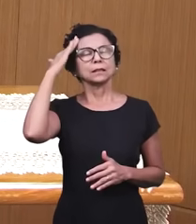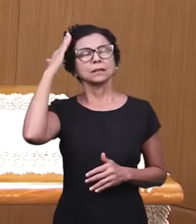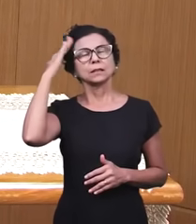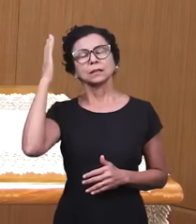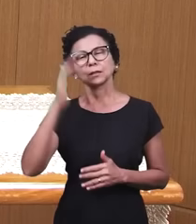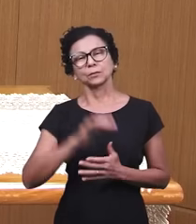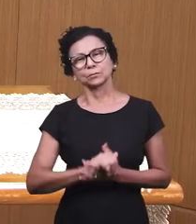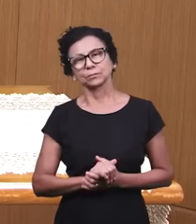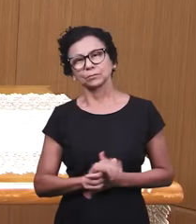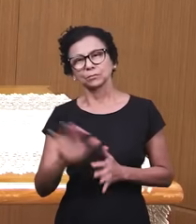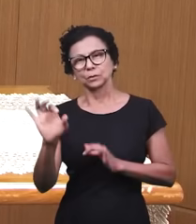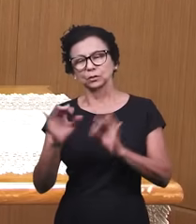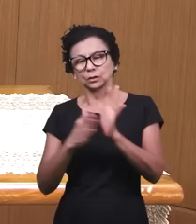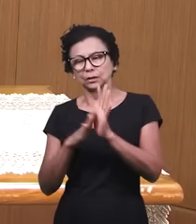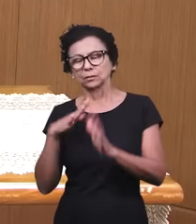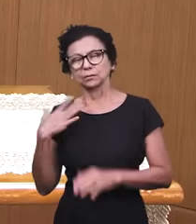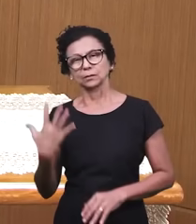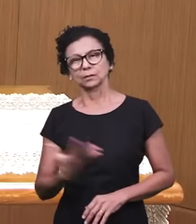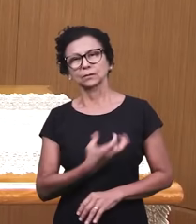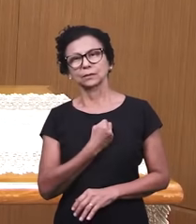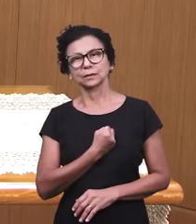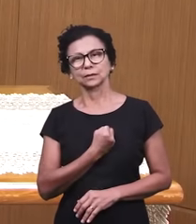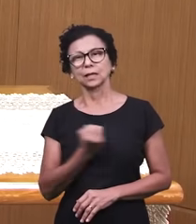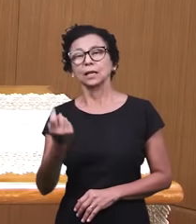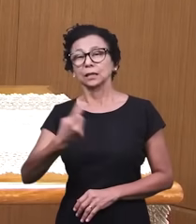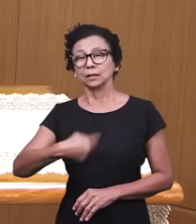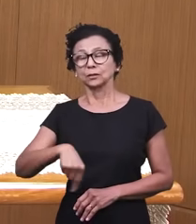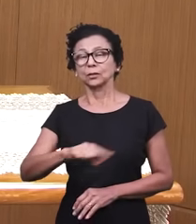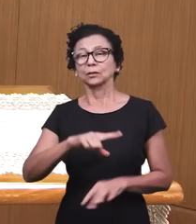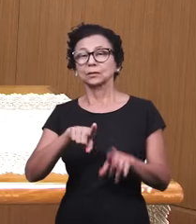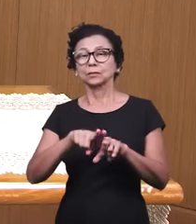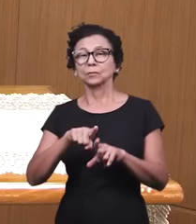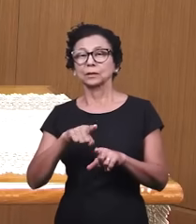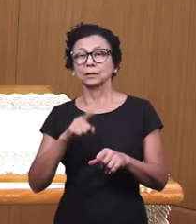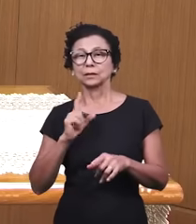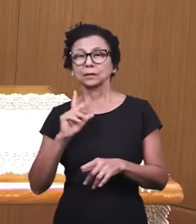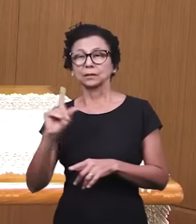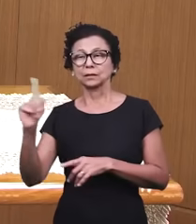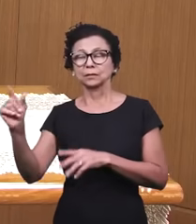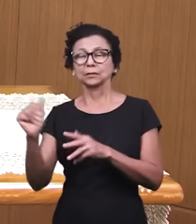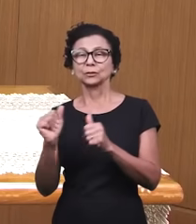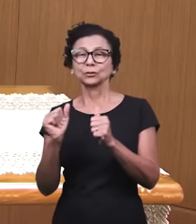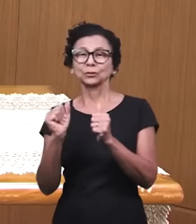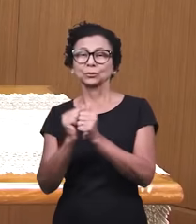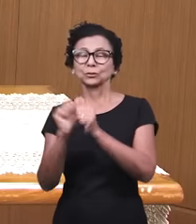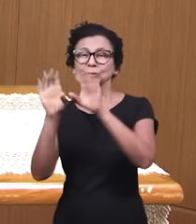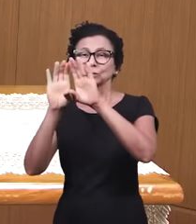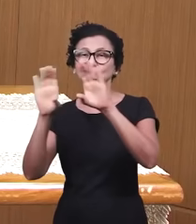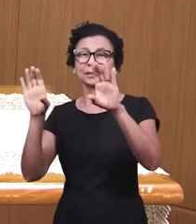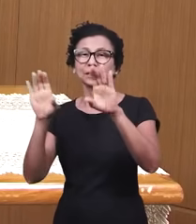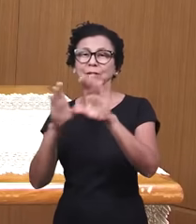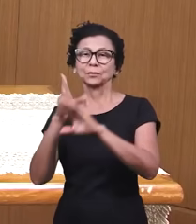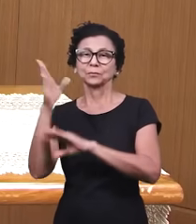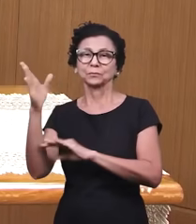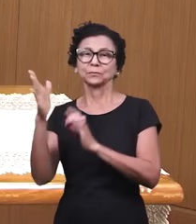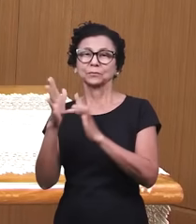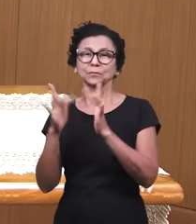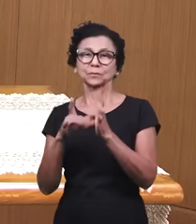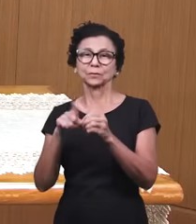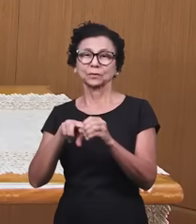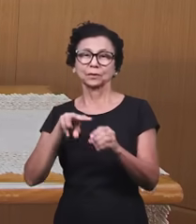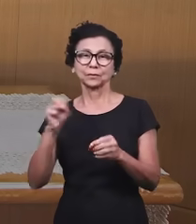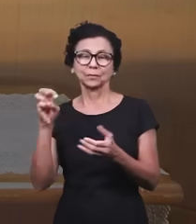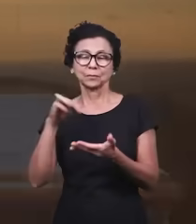todo sempre, nós estaremos juntos. Maranata, o Senhor Jesus vem.